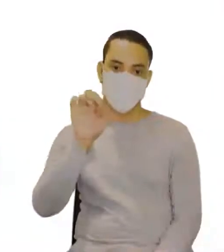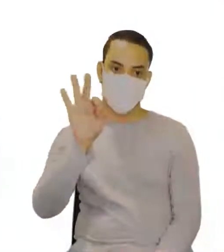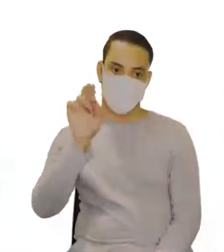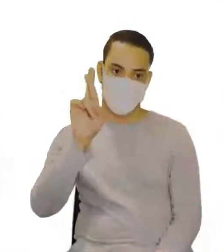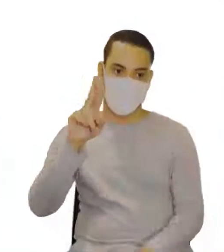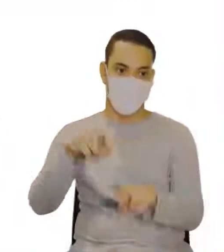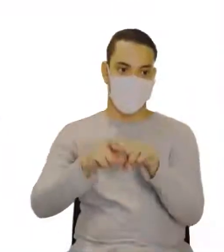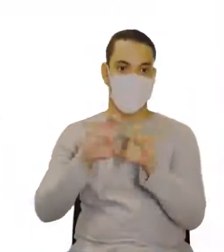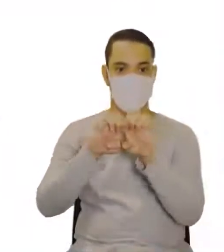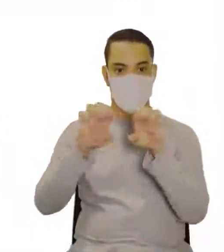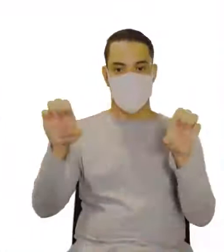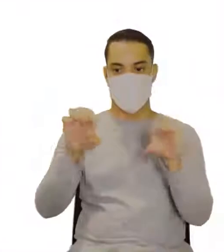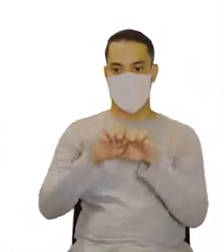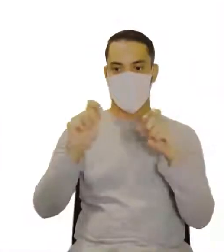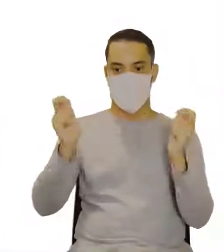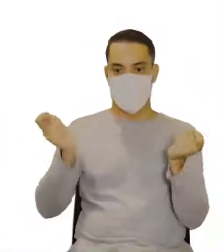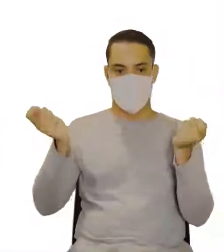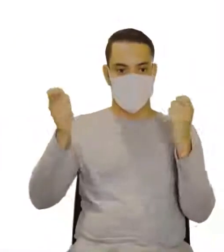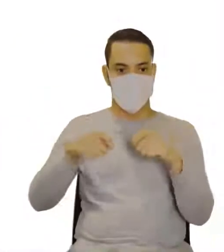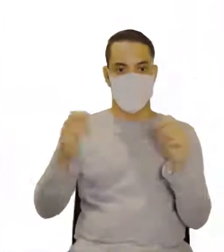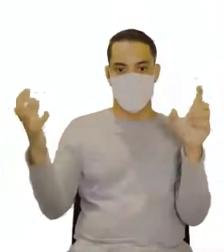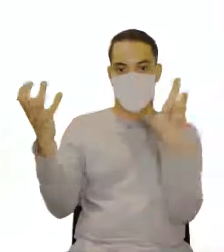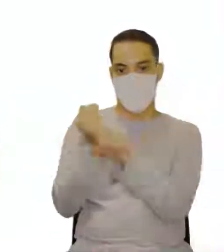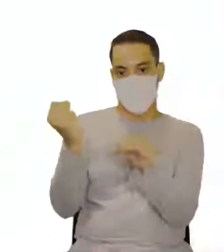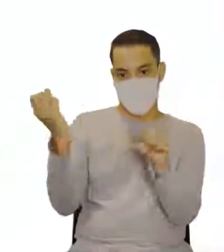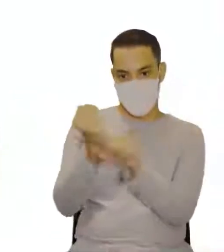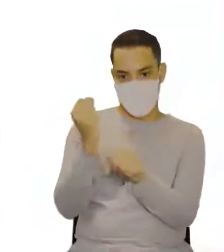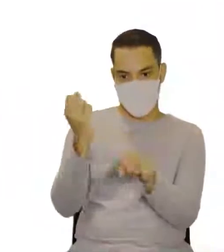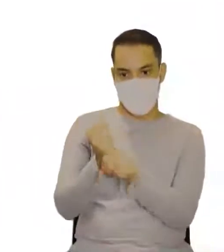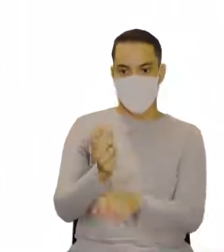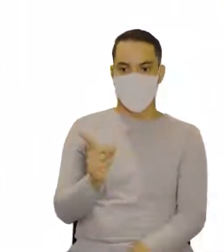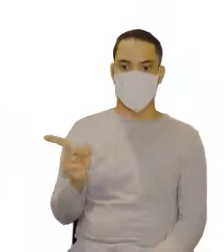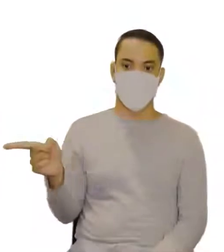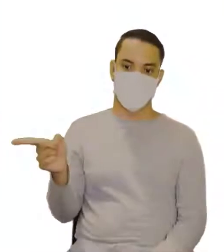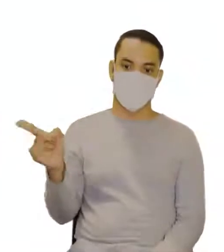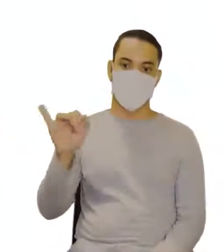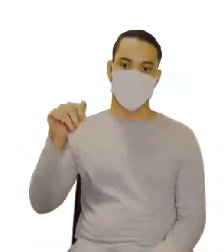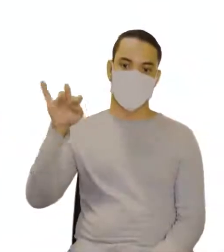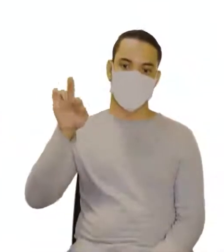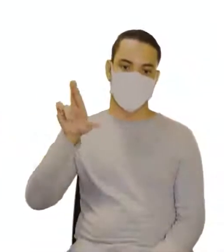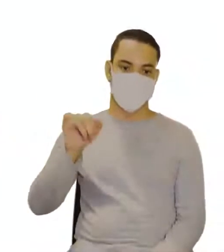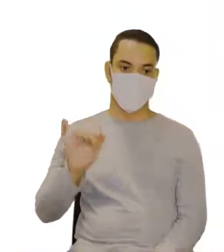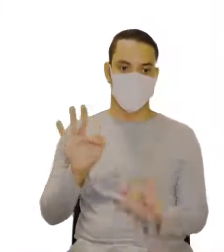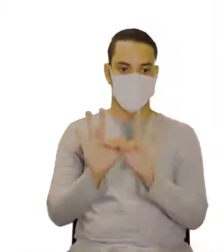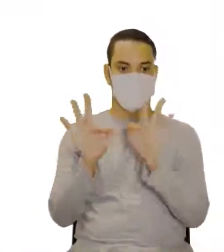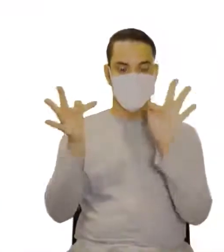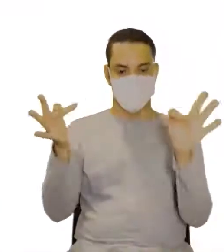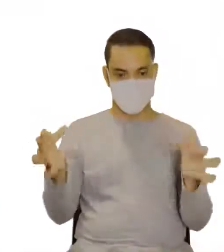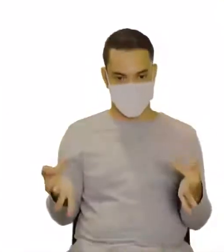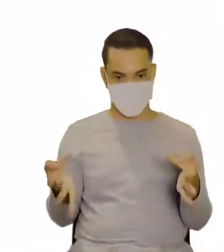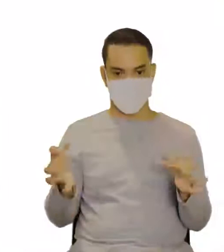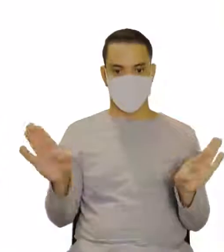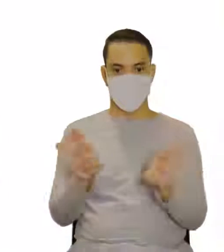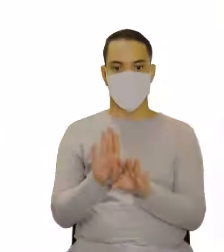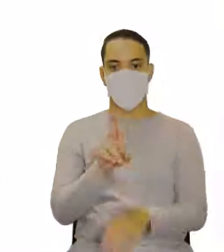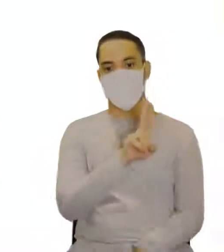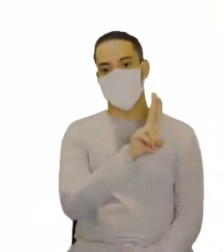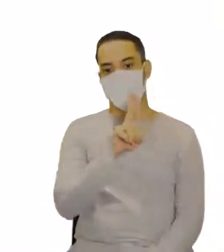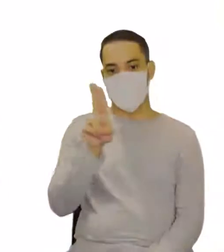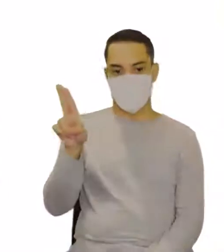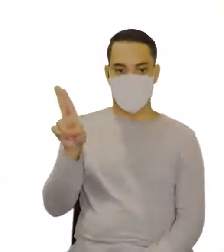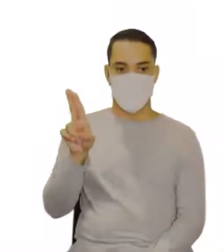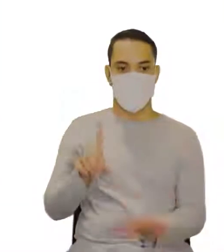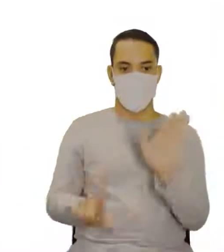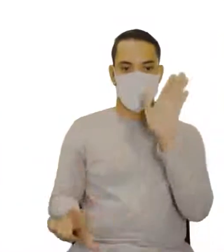equação permite calcular a intensidade da corrente elétrica num circuito simples. Recebe o nome de